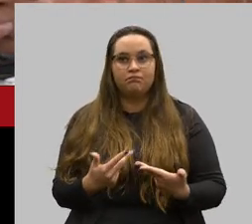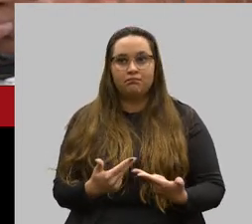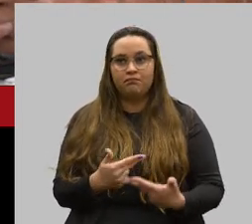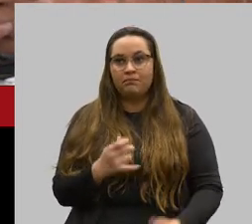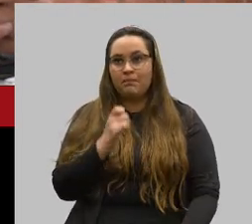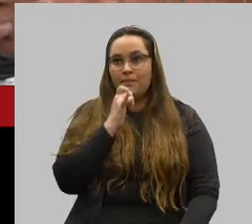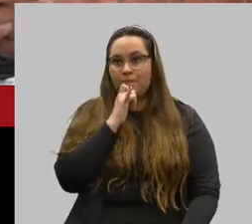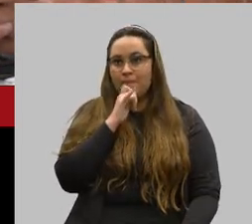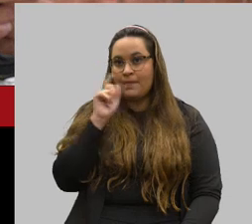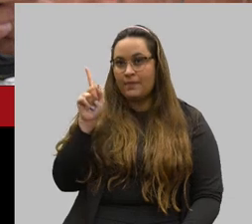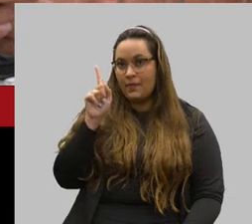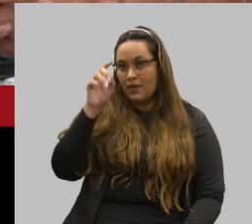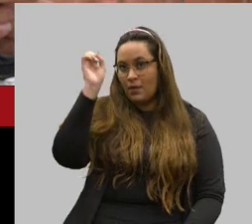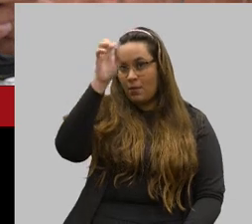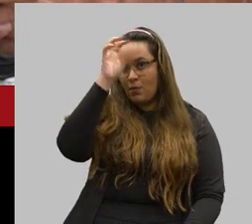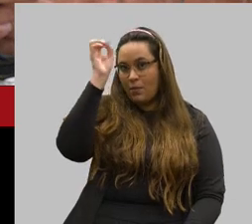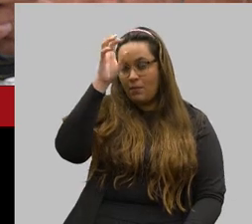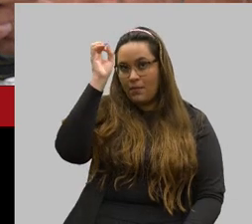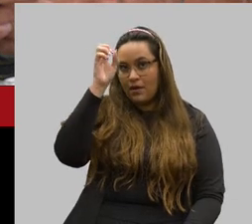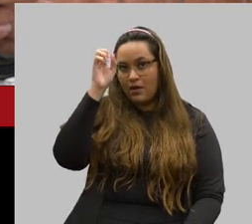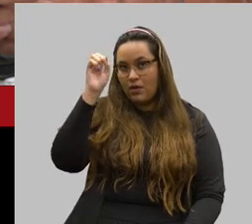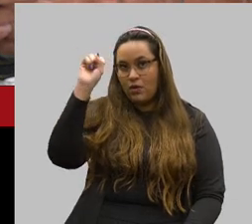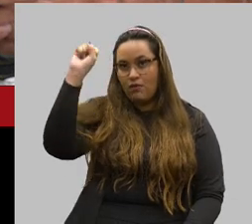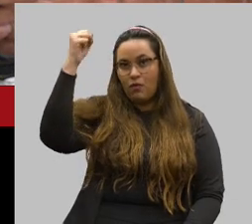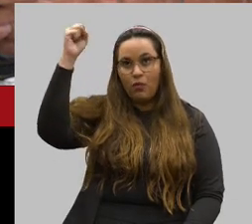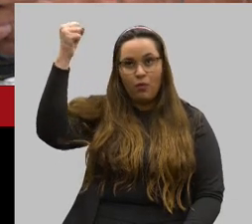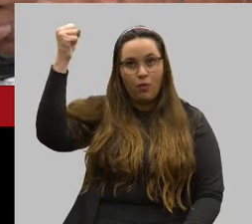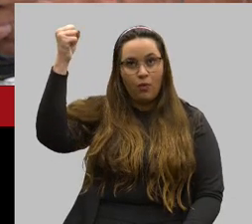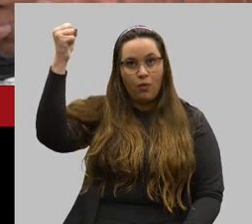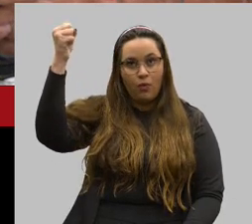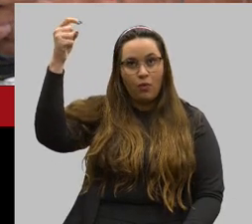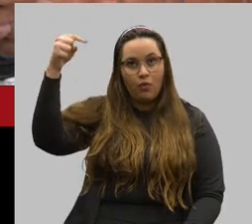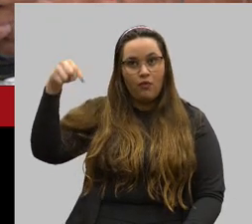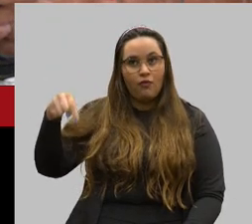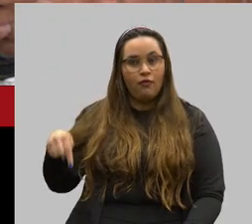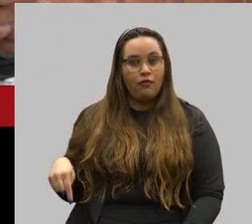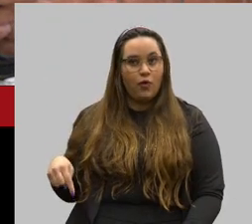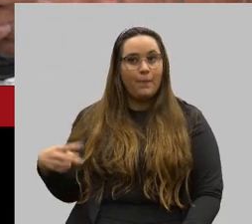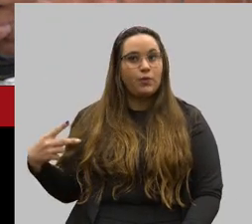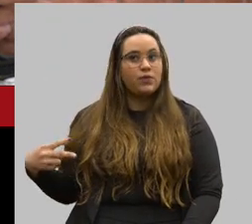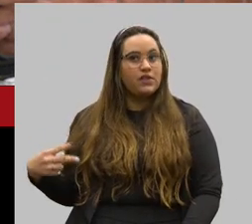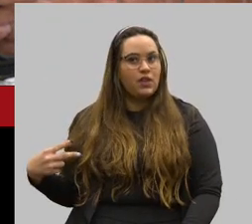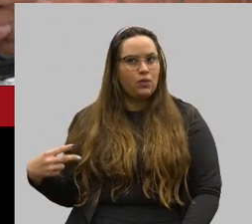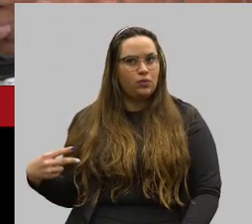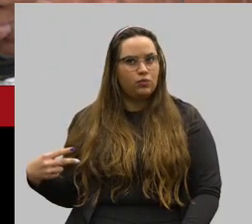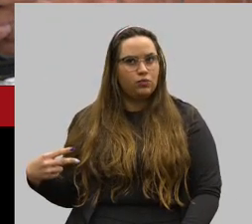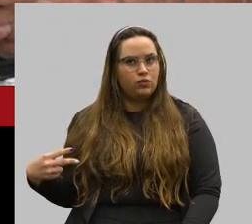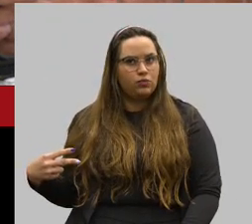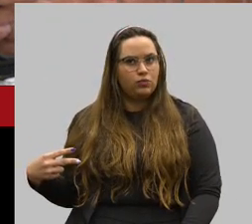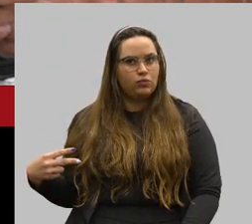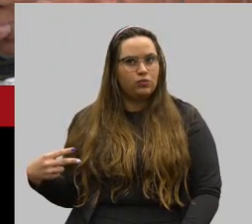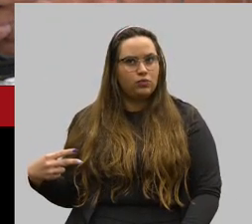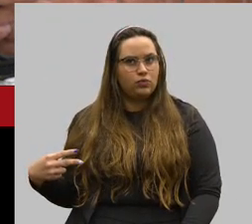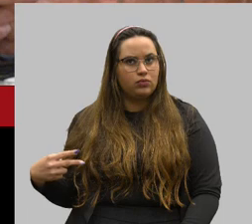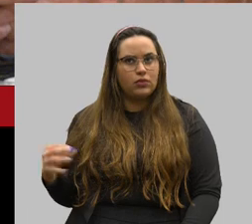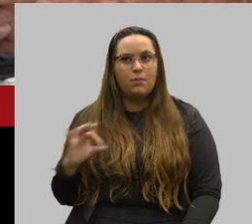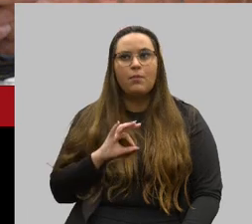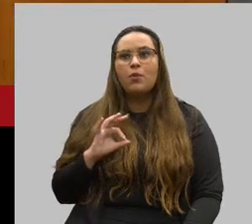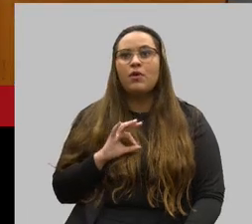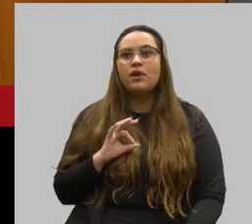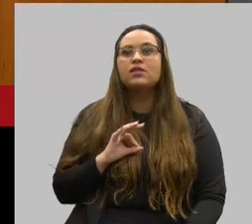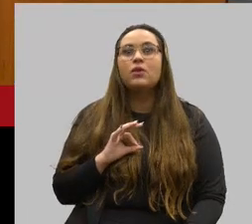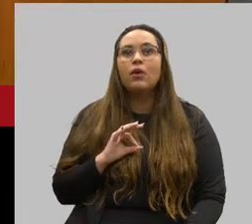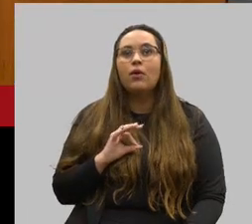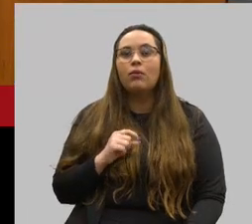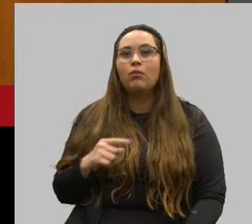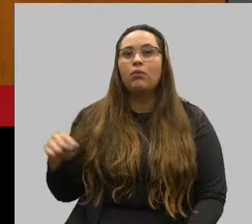bomo eles saíram do oitavo andar e foram pro segundo os da Polícia Civil se encontram em qual andar o quarto